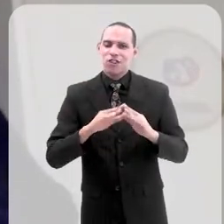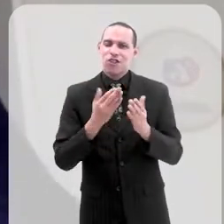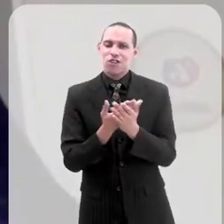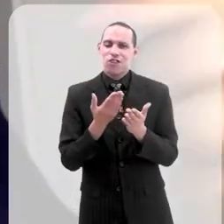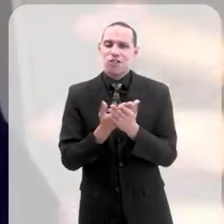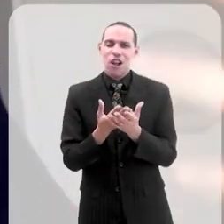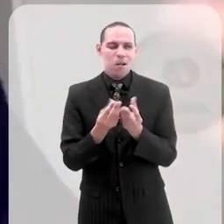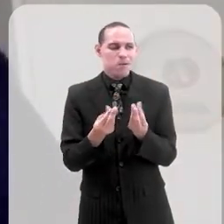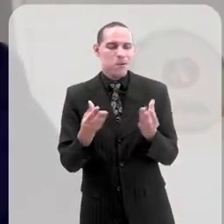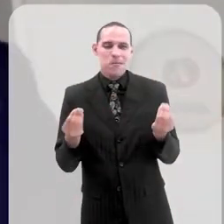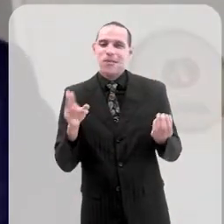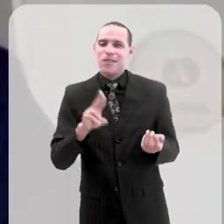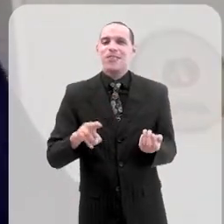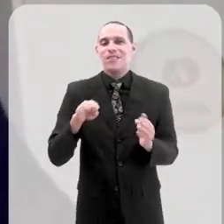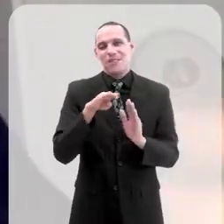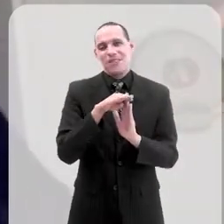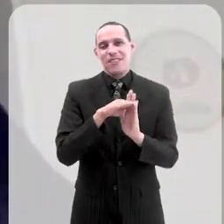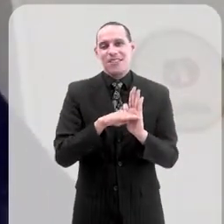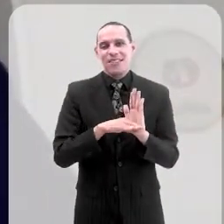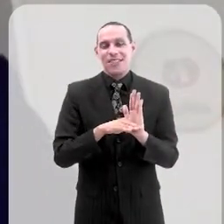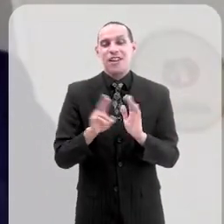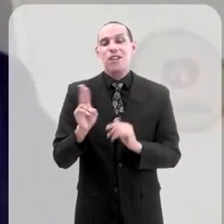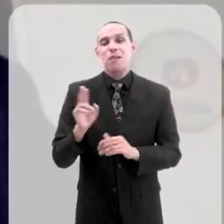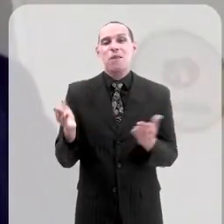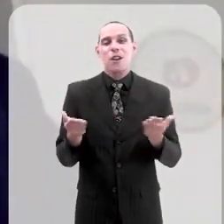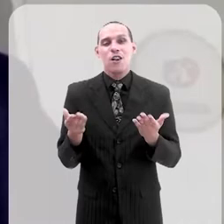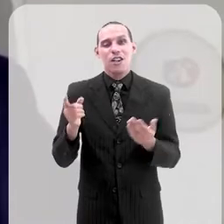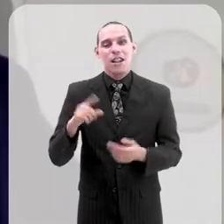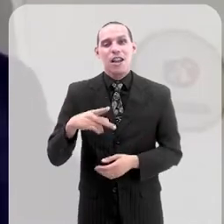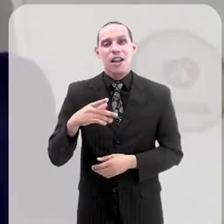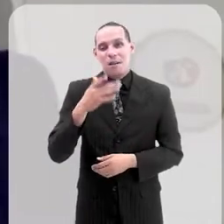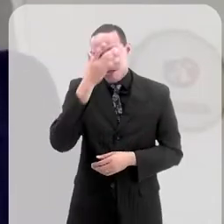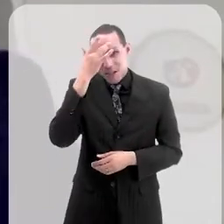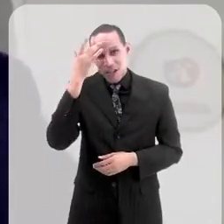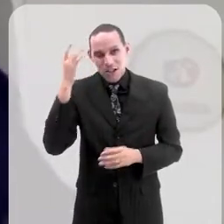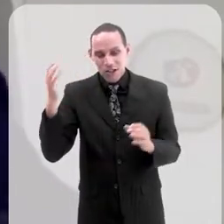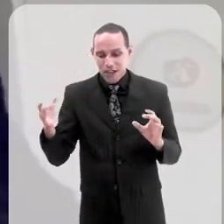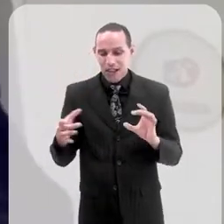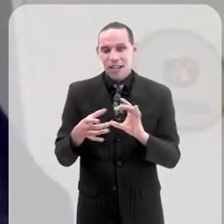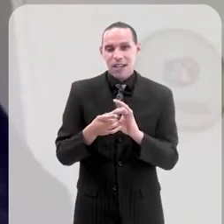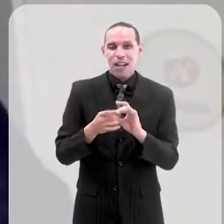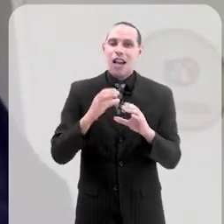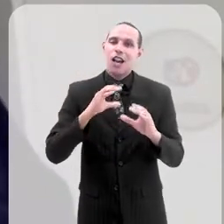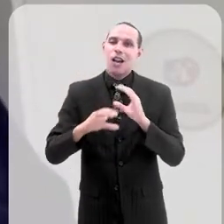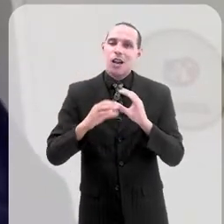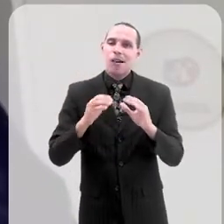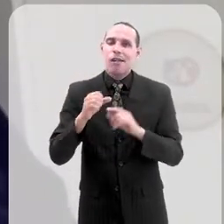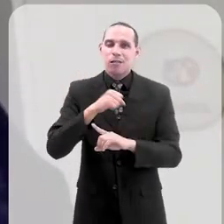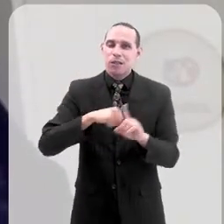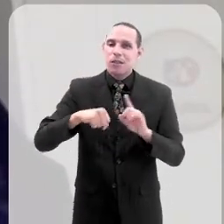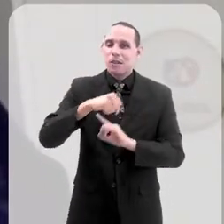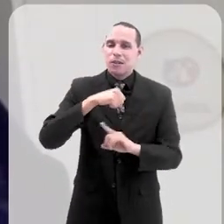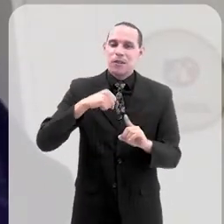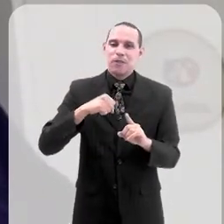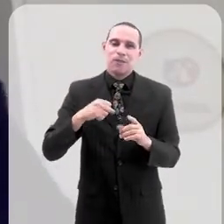esse programa, que ele hoje é chamado Pessoas Engajadas Comunicando Socialmente. Então,